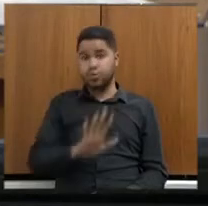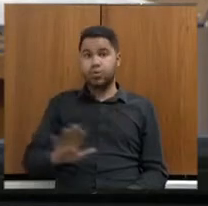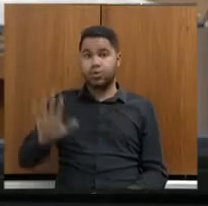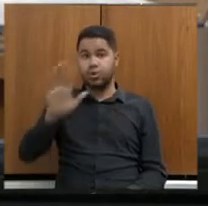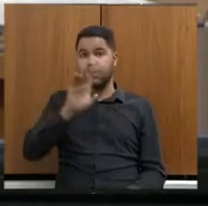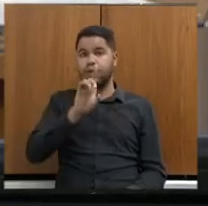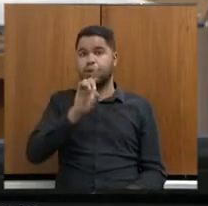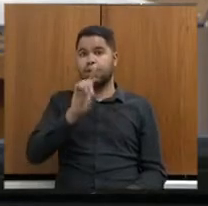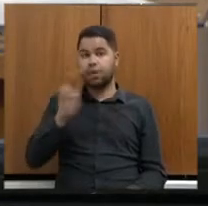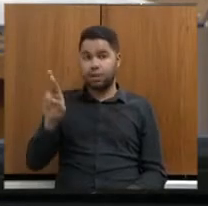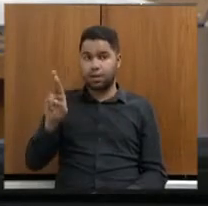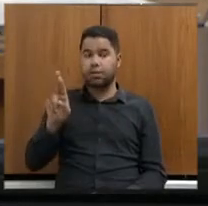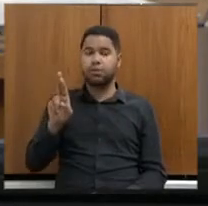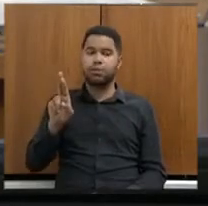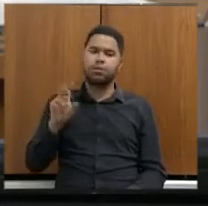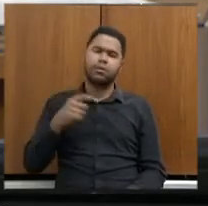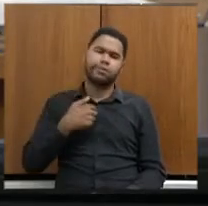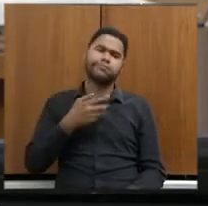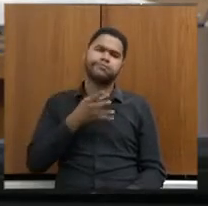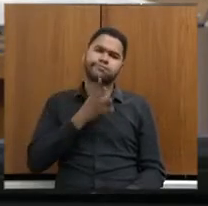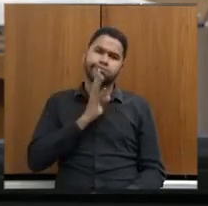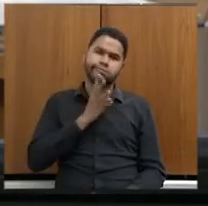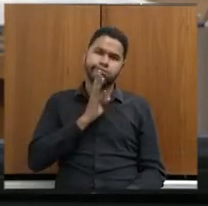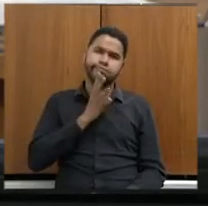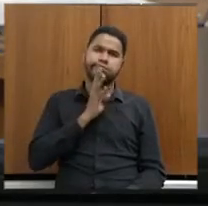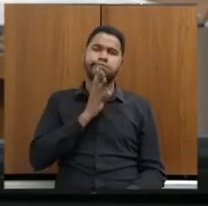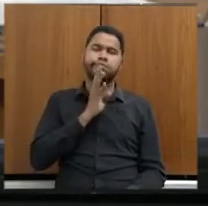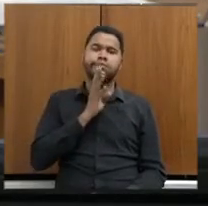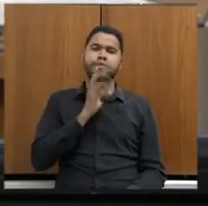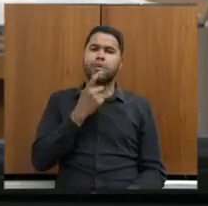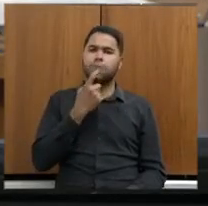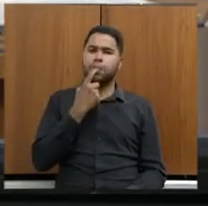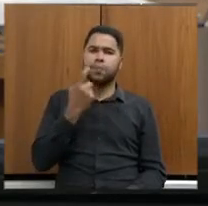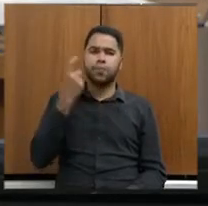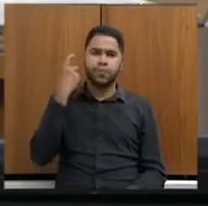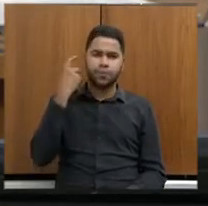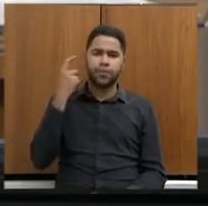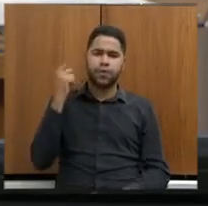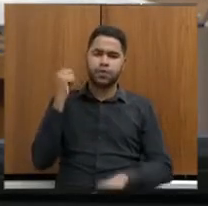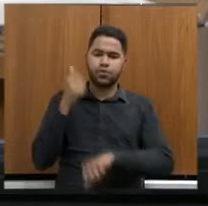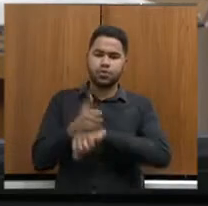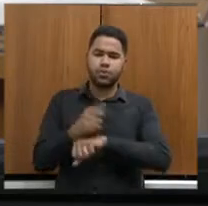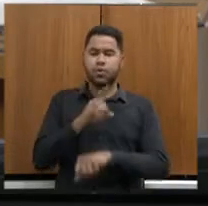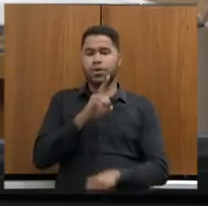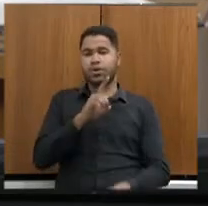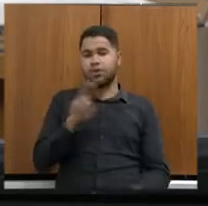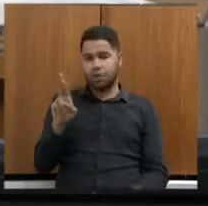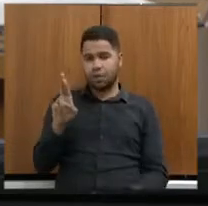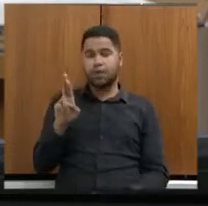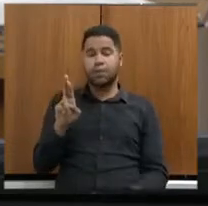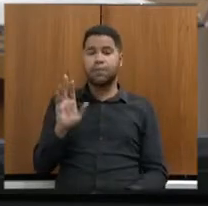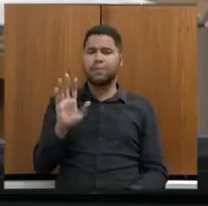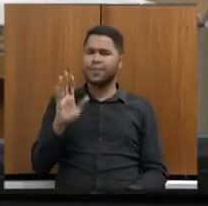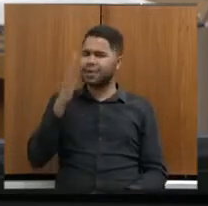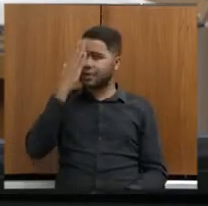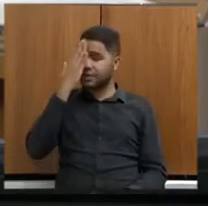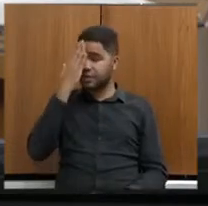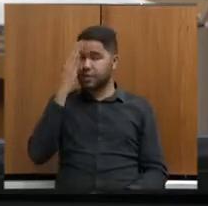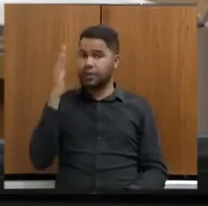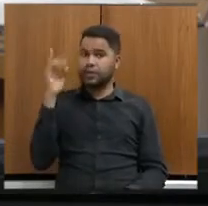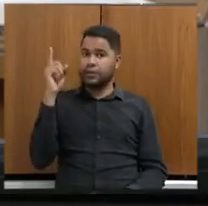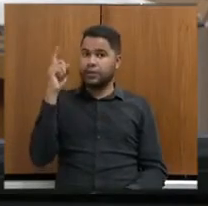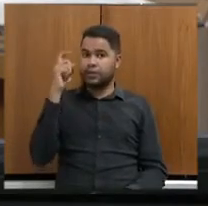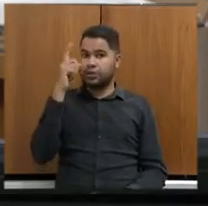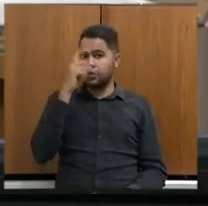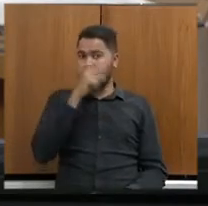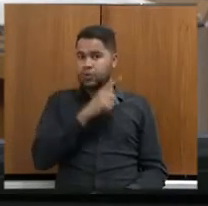Dr e que eu tenho conhecimento e foi recentemente assumiu o Dr tá sendo muito proativo mas só sabe a dificuldade que